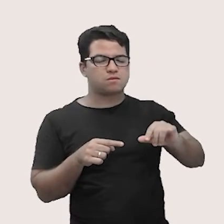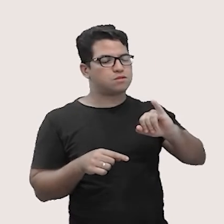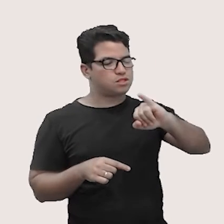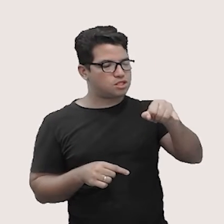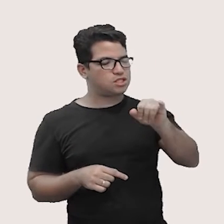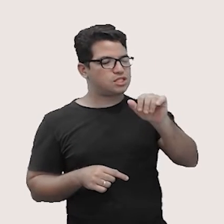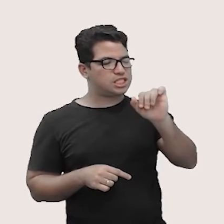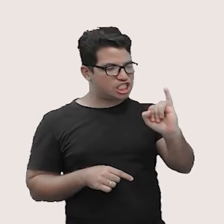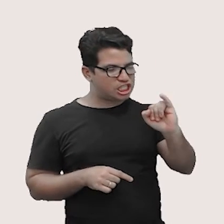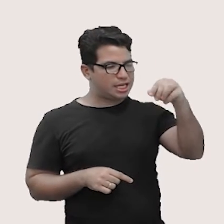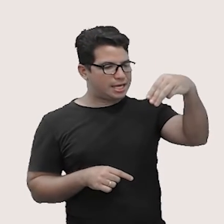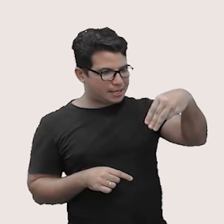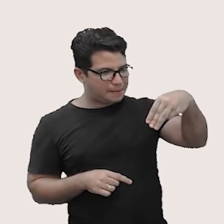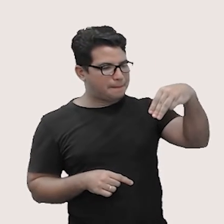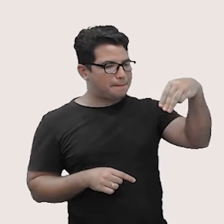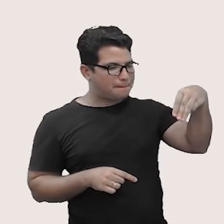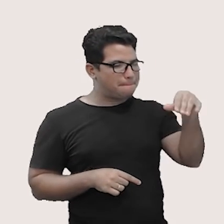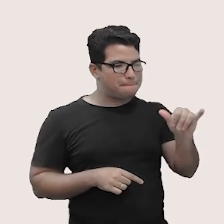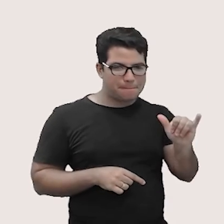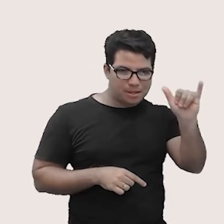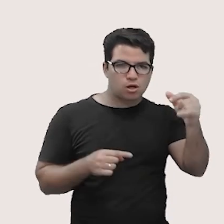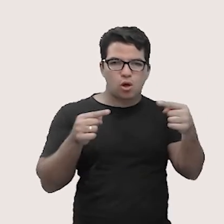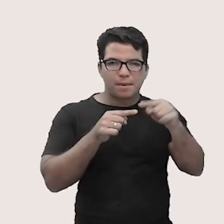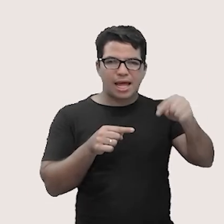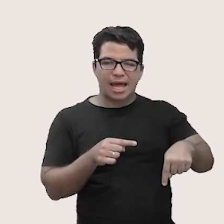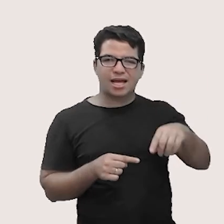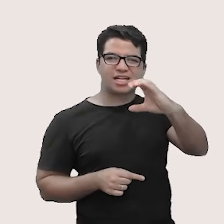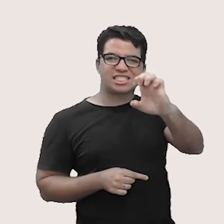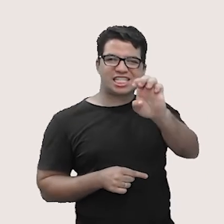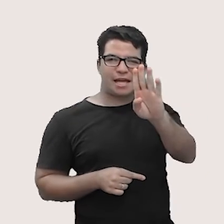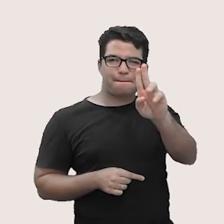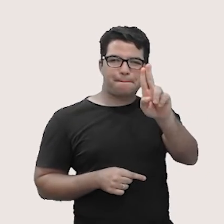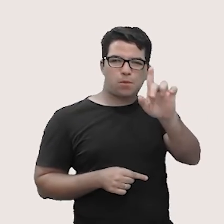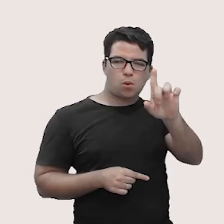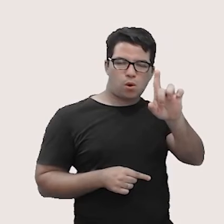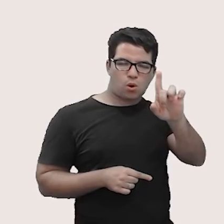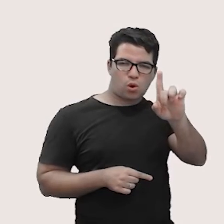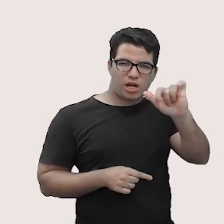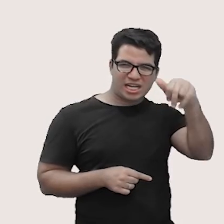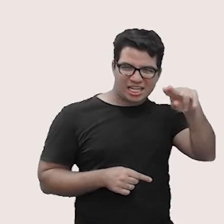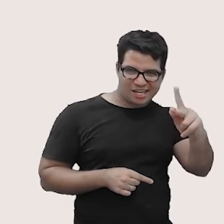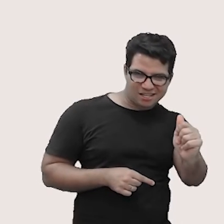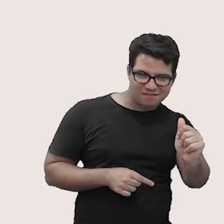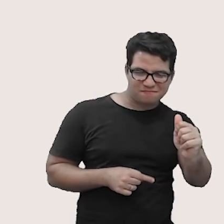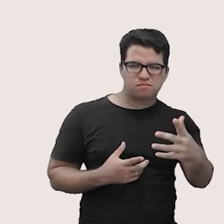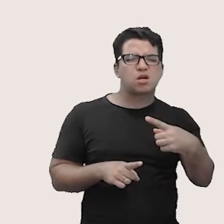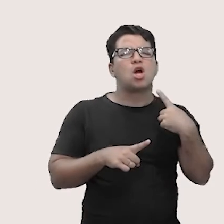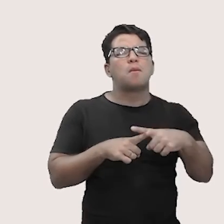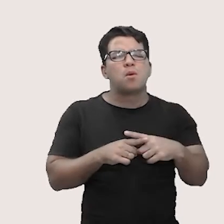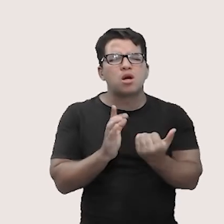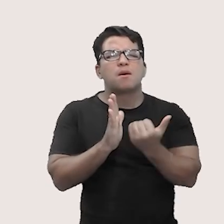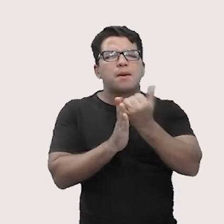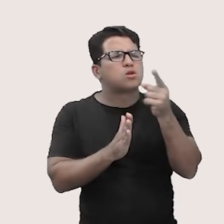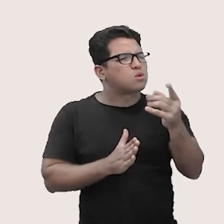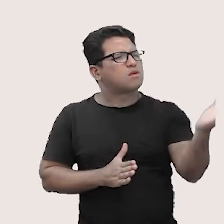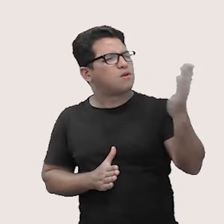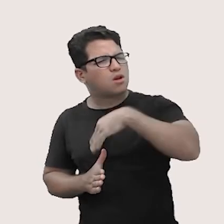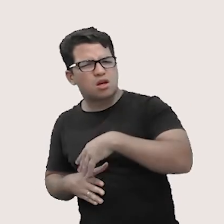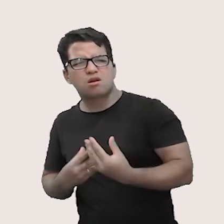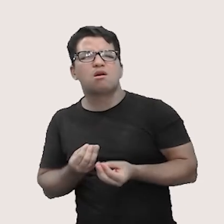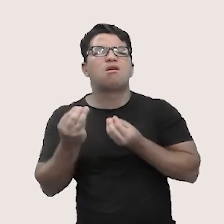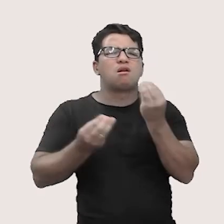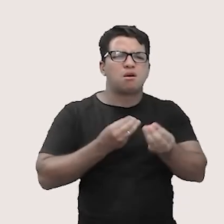limpar a casa comigo um pouco mais, Jimmy? Poxa, se ele está em casa, ela dá serviço a